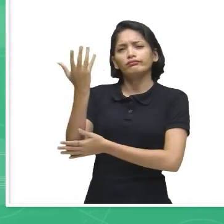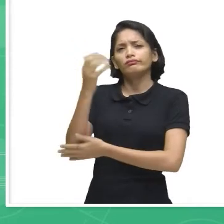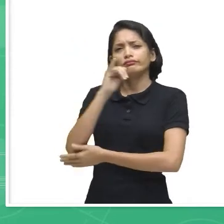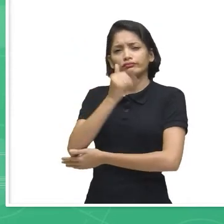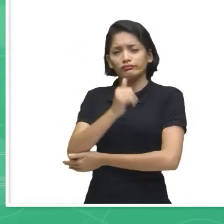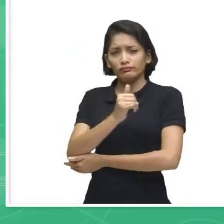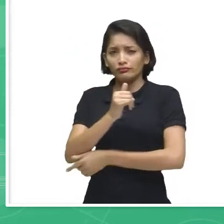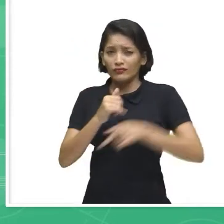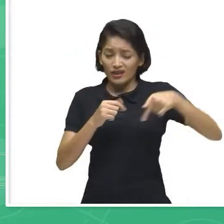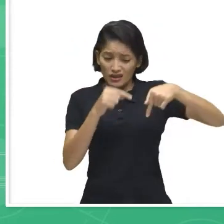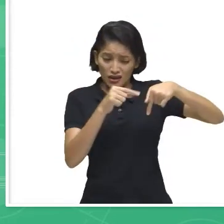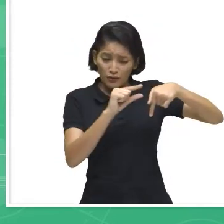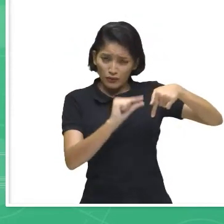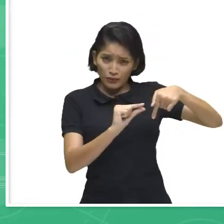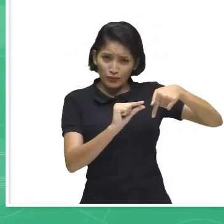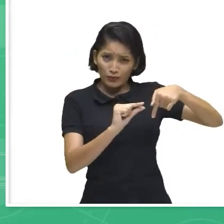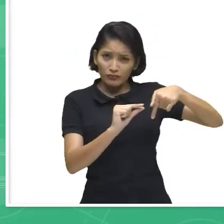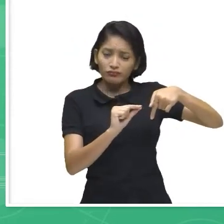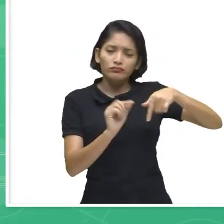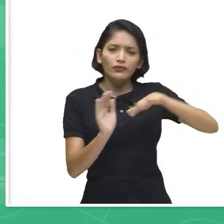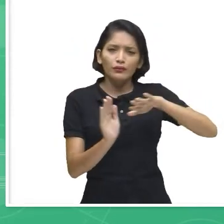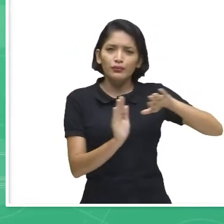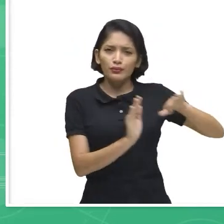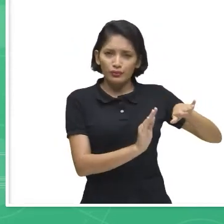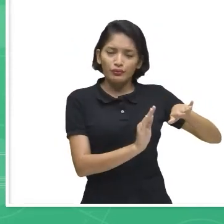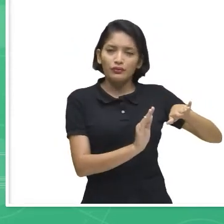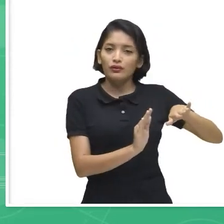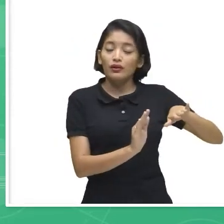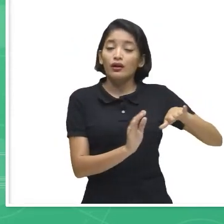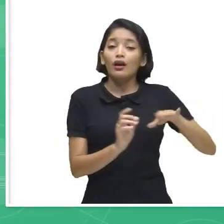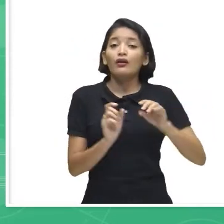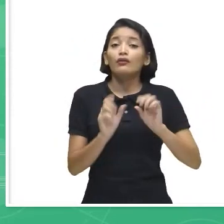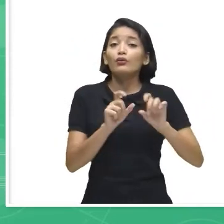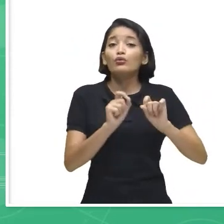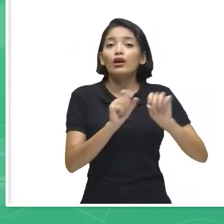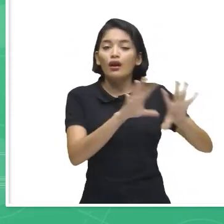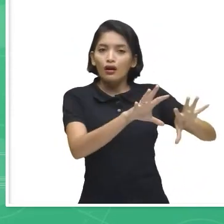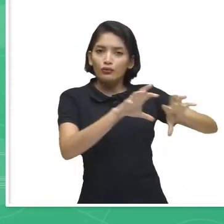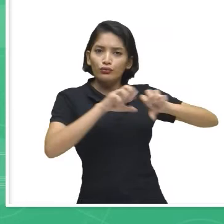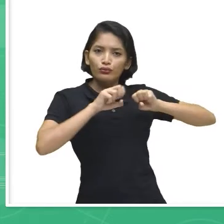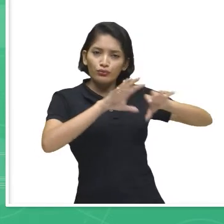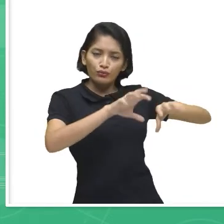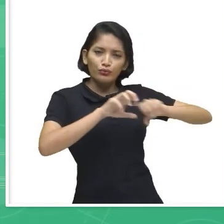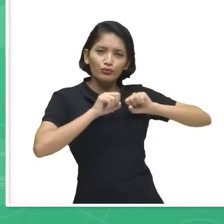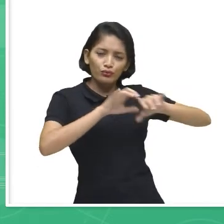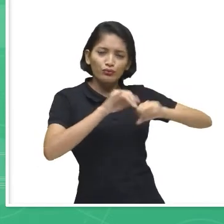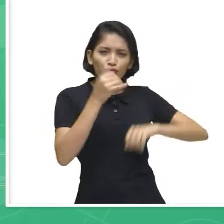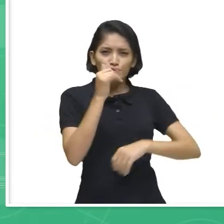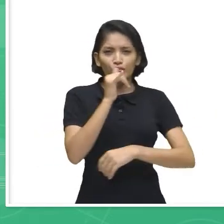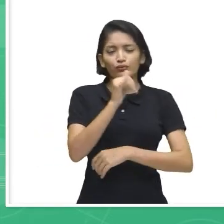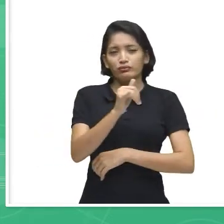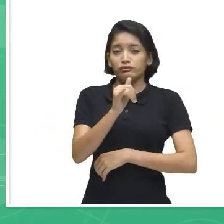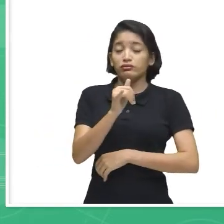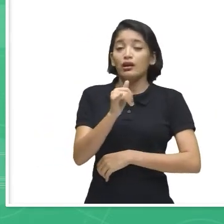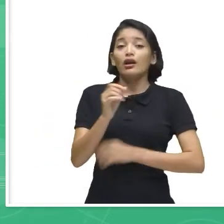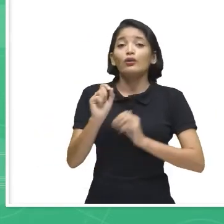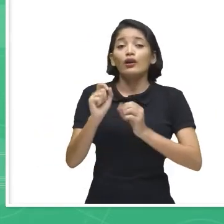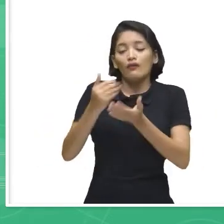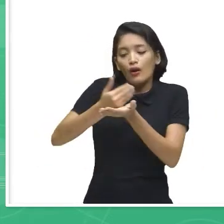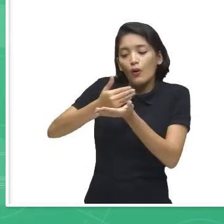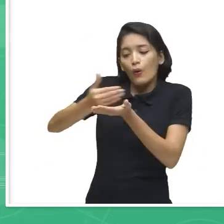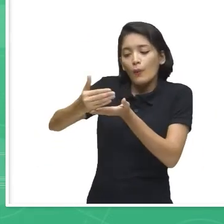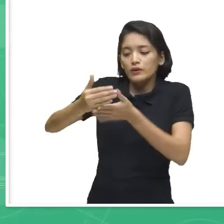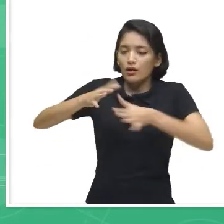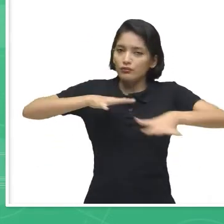Qzinho? Quando eu largo essa carga Qzinho, ela vai adquirir uma energia potencial elétrica e vai iniciar um